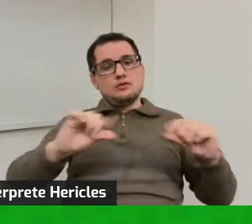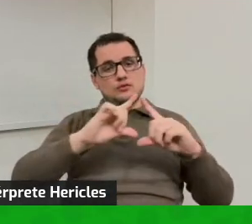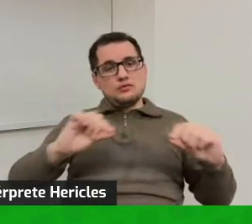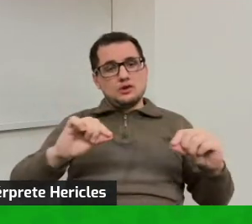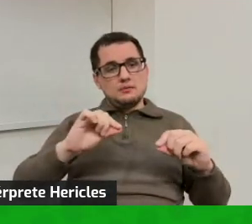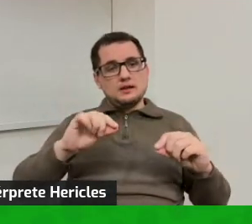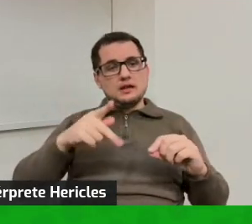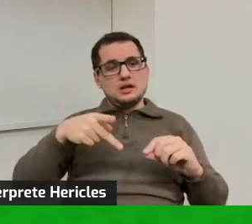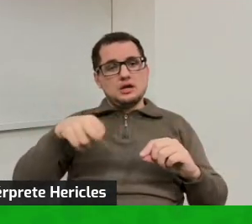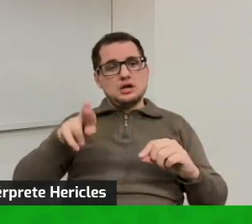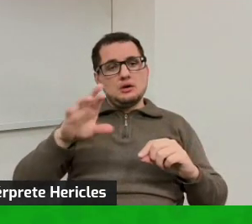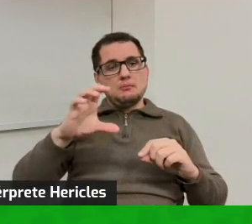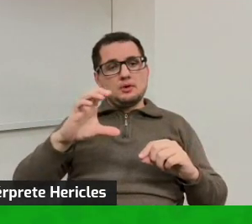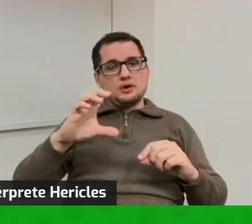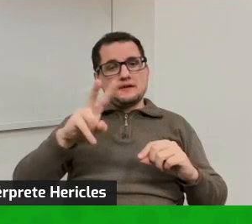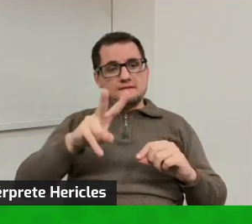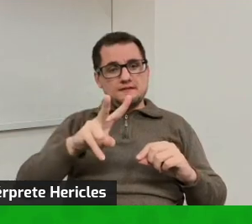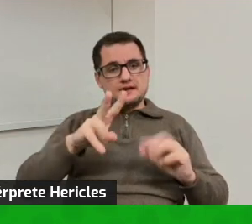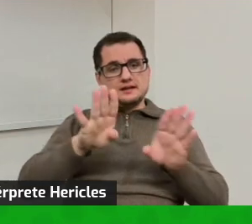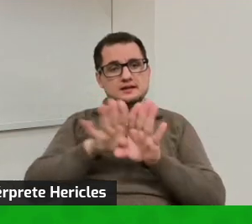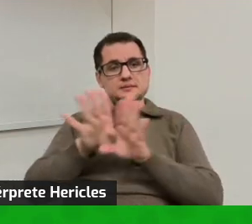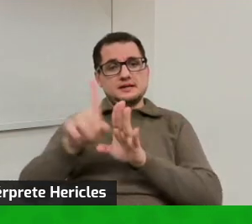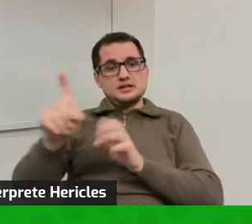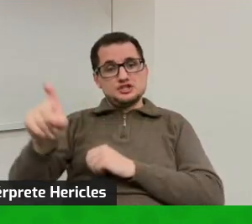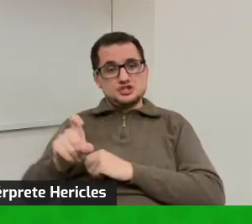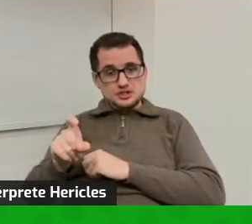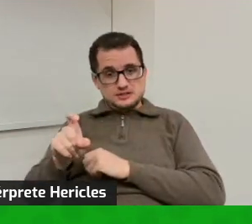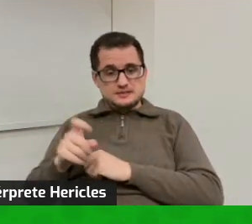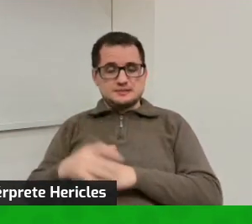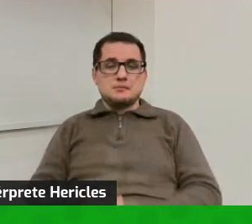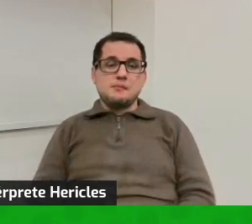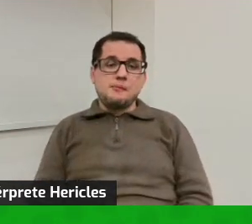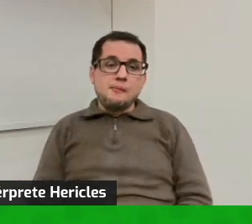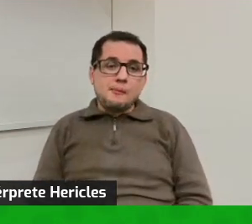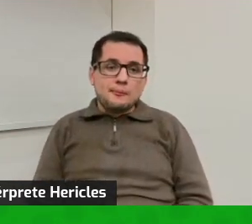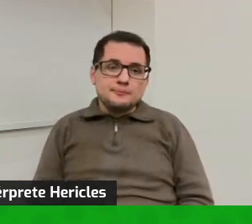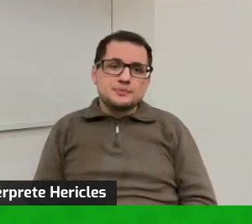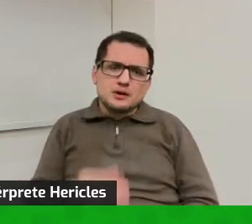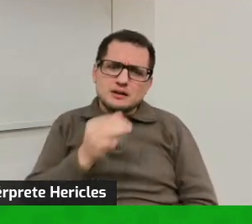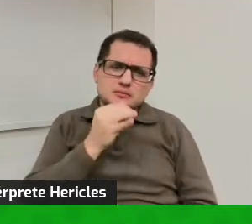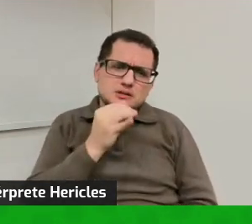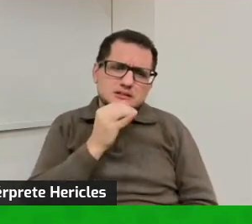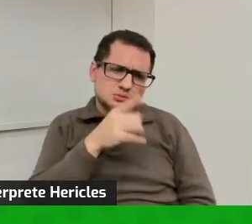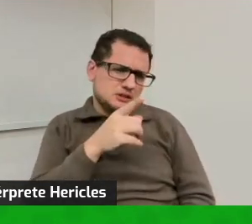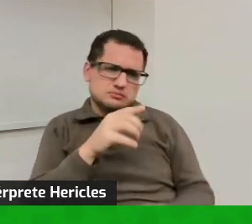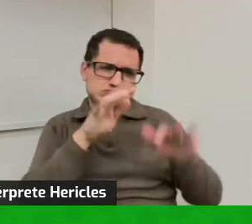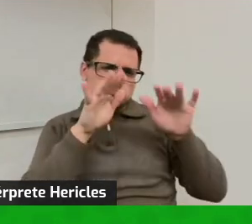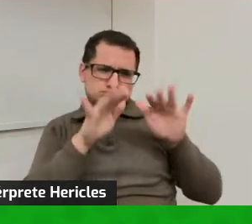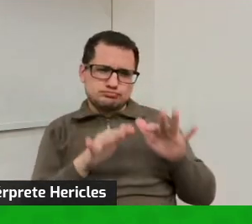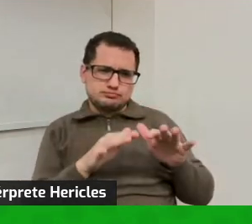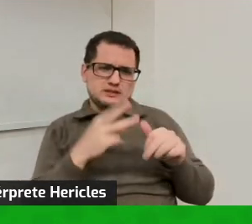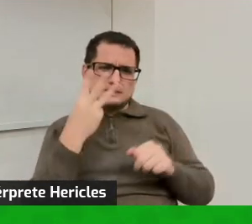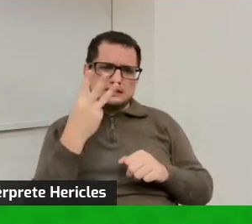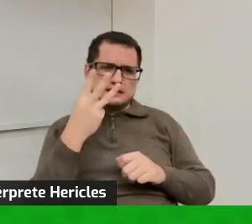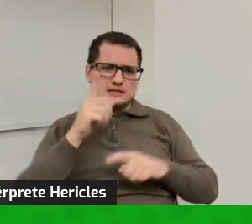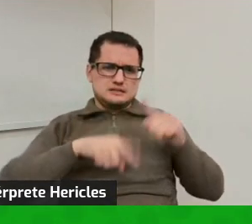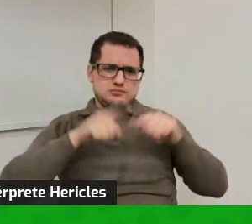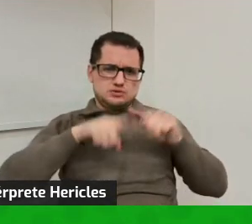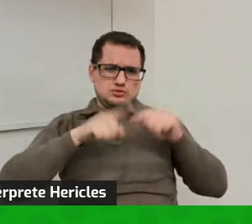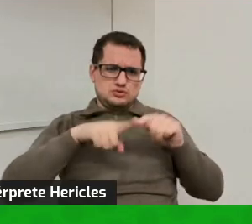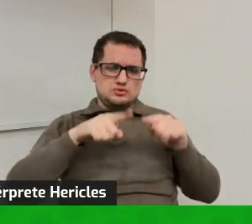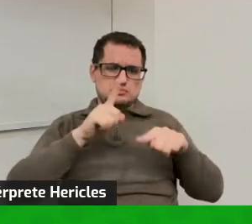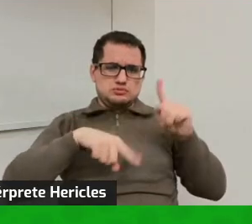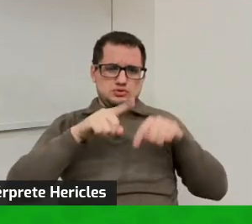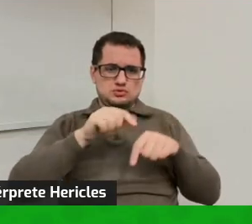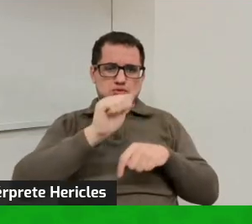gente vai criar as nossas vendas ali, colocar como produto mesmo, né? Vou criar 3 produtos, A, B e